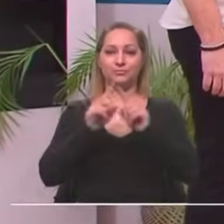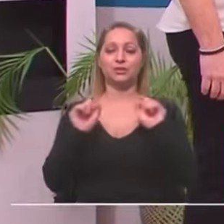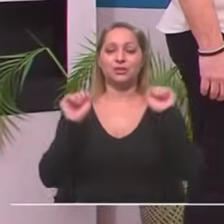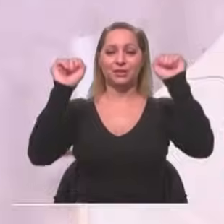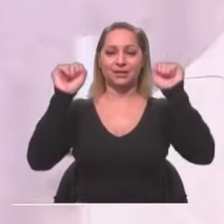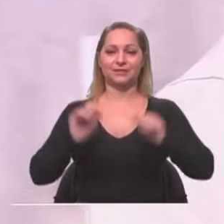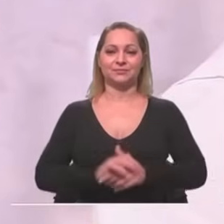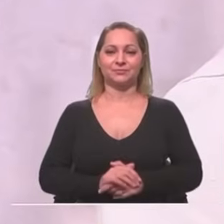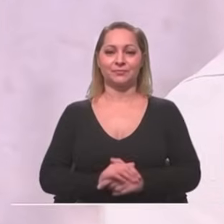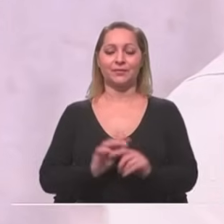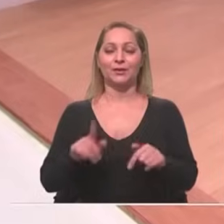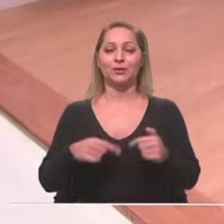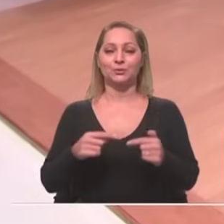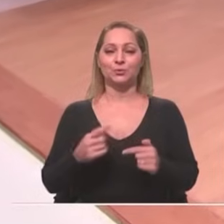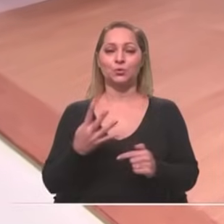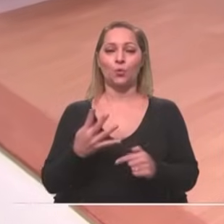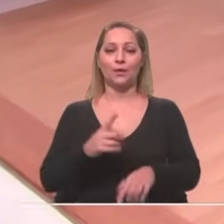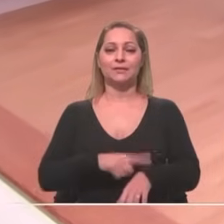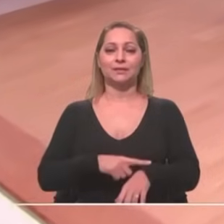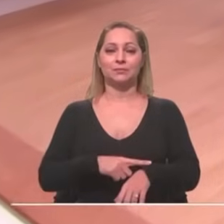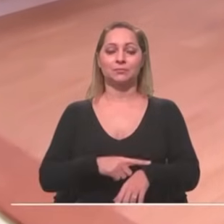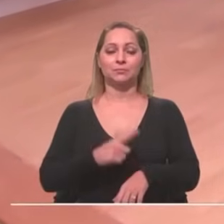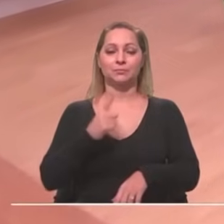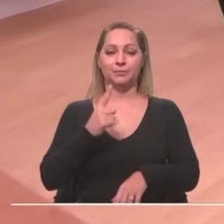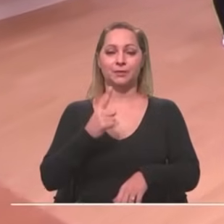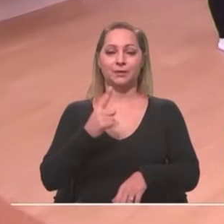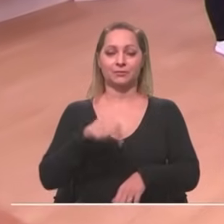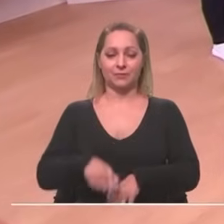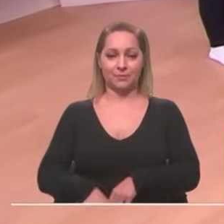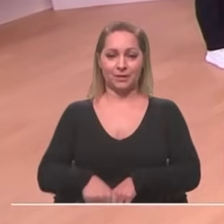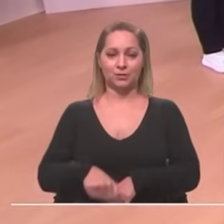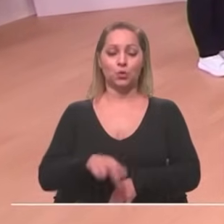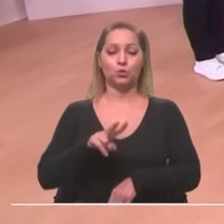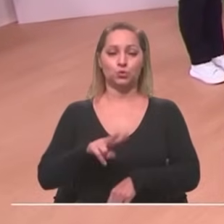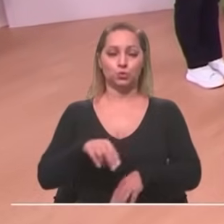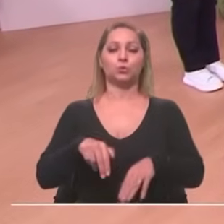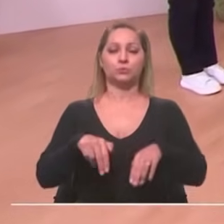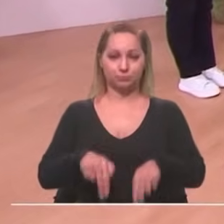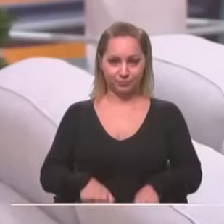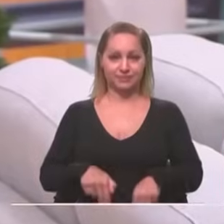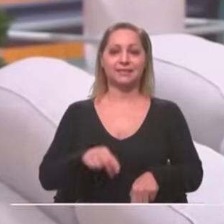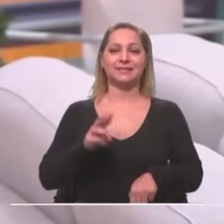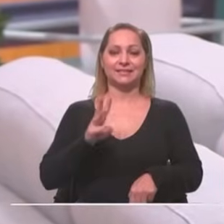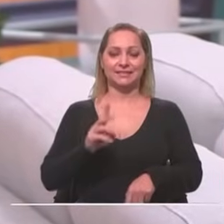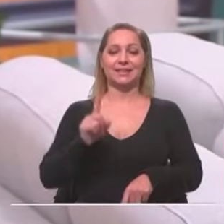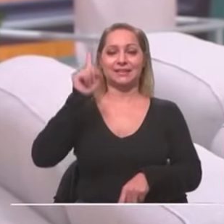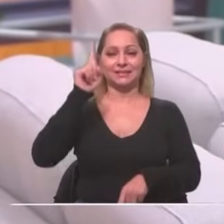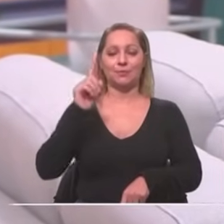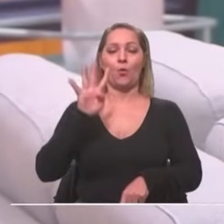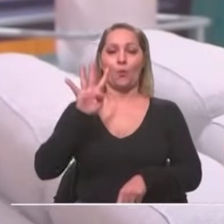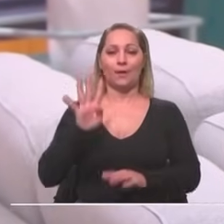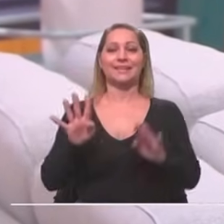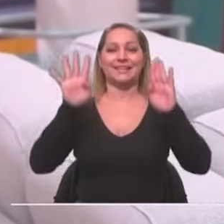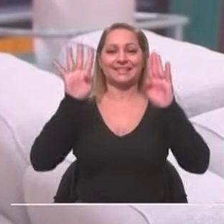braços. E depois tem 4 tempos. Primeiro tempo vem abaixo, segundo tempo insistência, terceiro tempo acima, quarto tempo